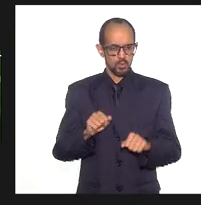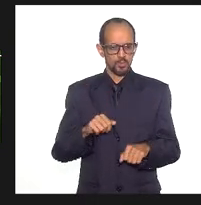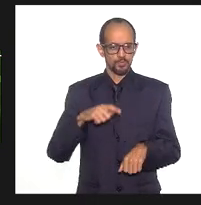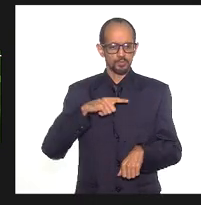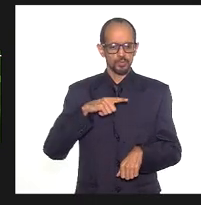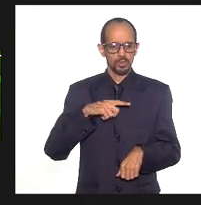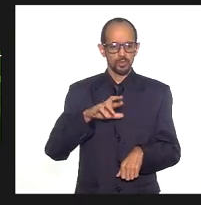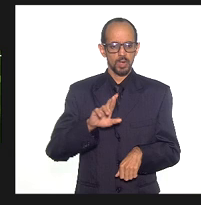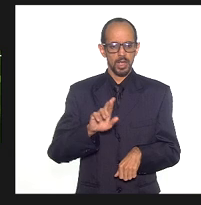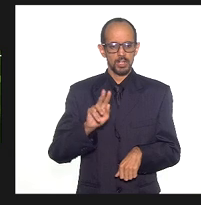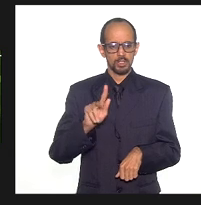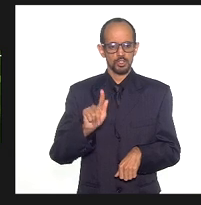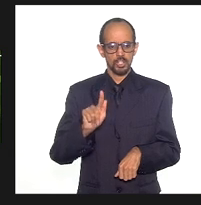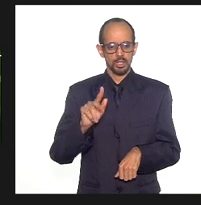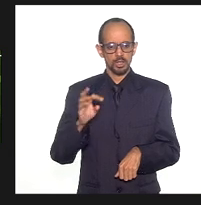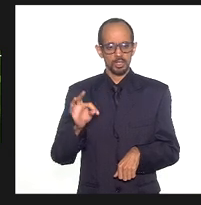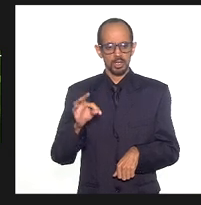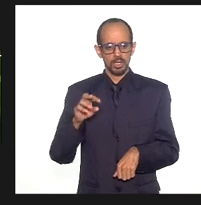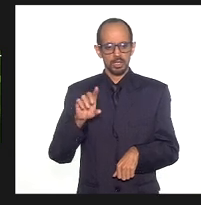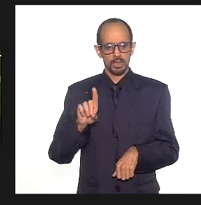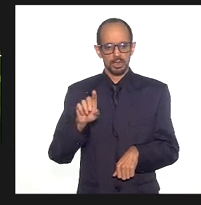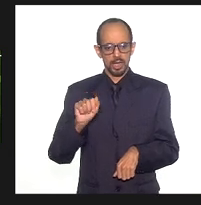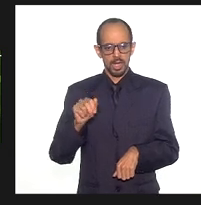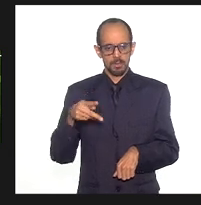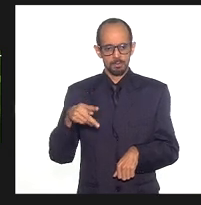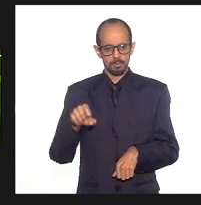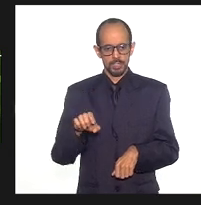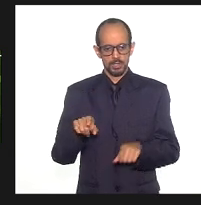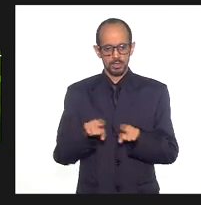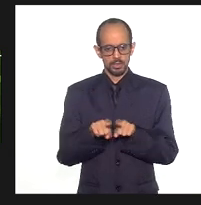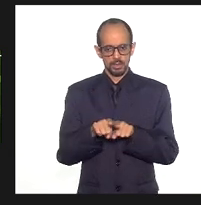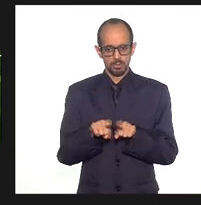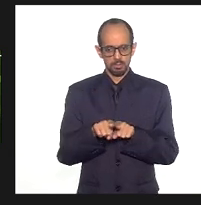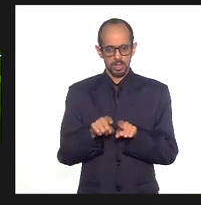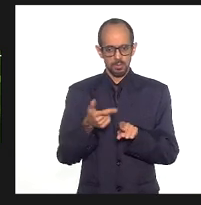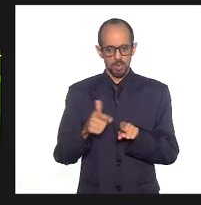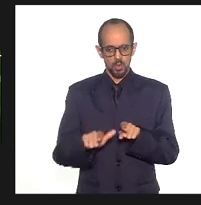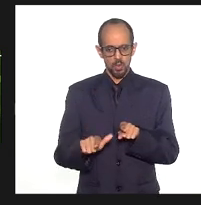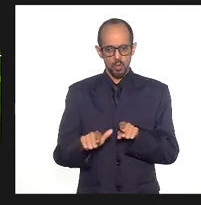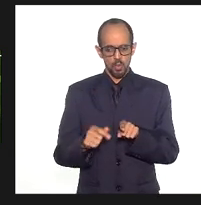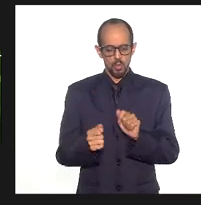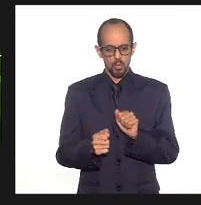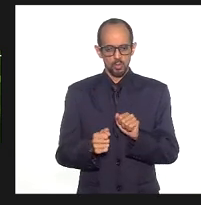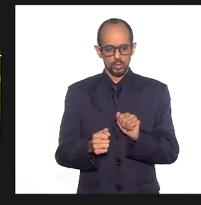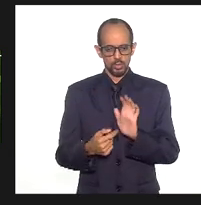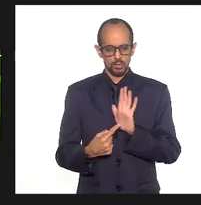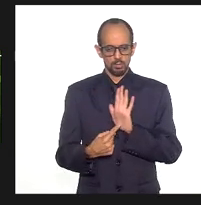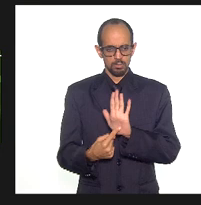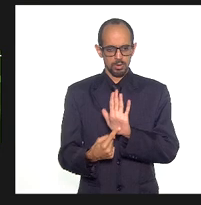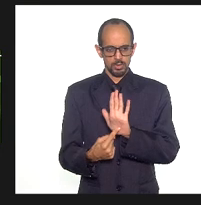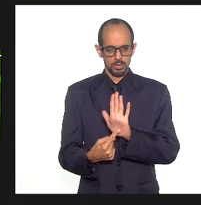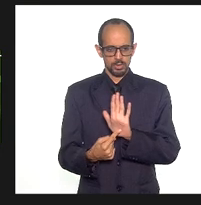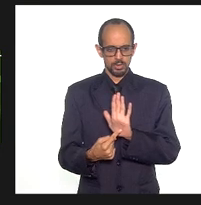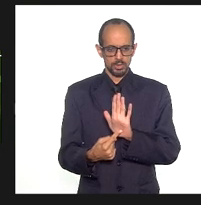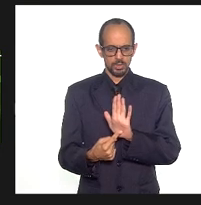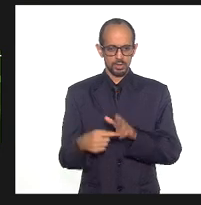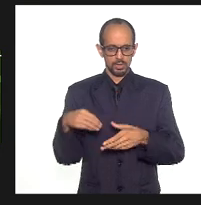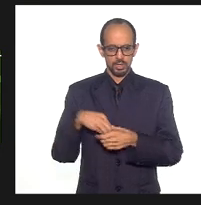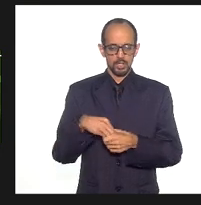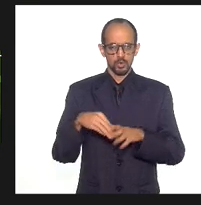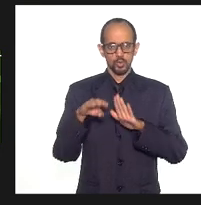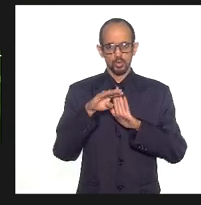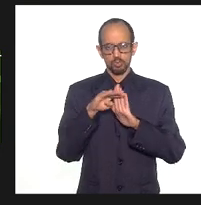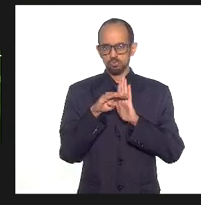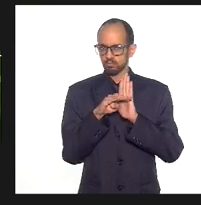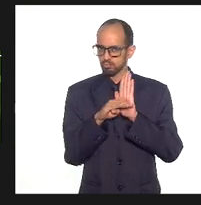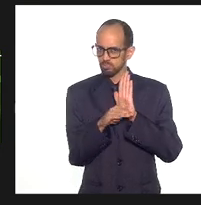vez identificado alguma questão que motive, né, dentro do plano de auditoria, uma